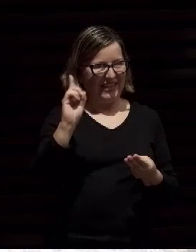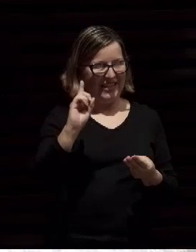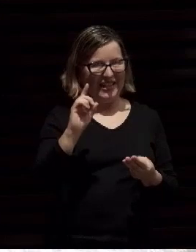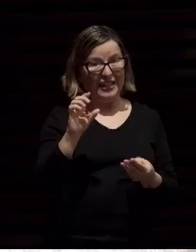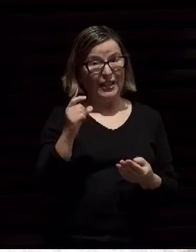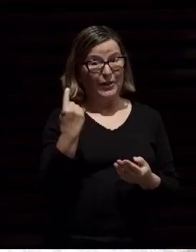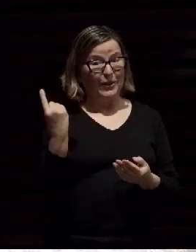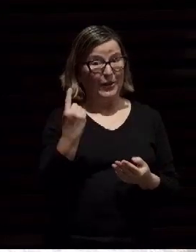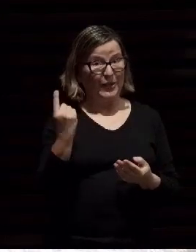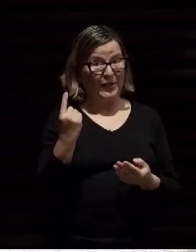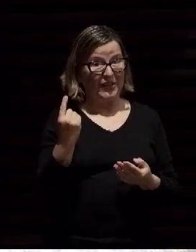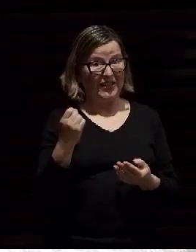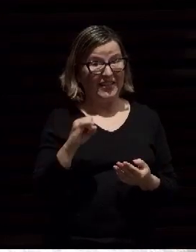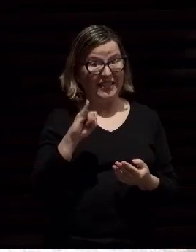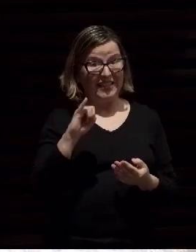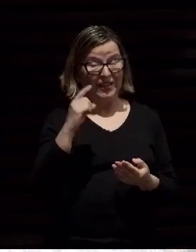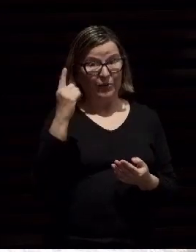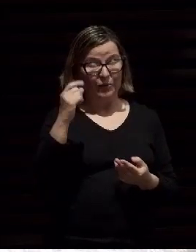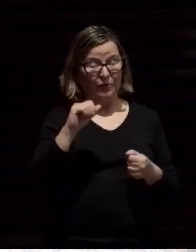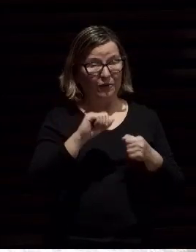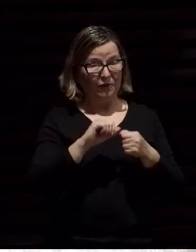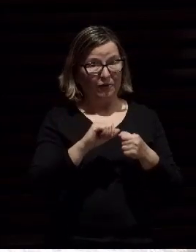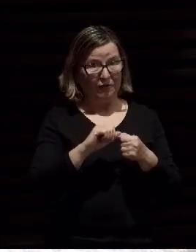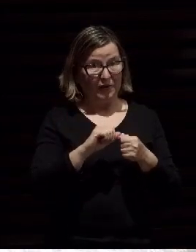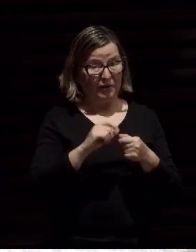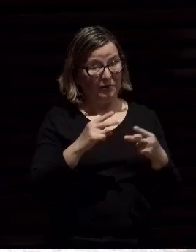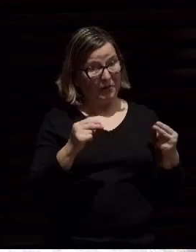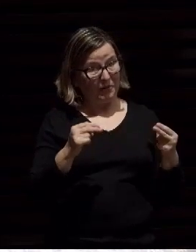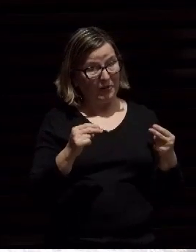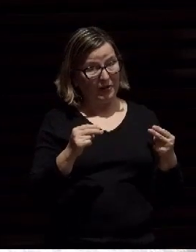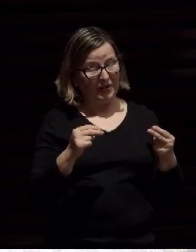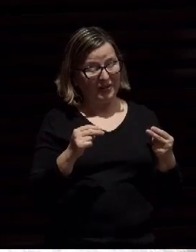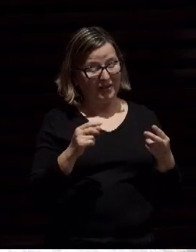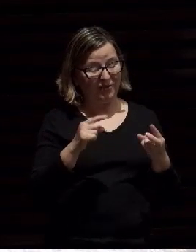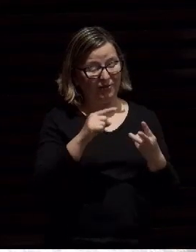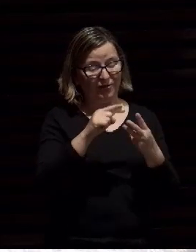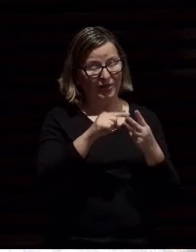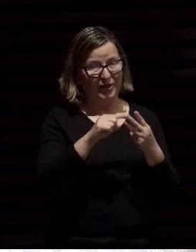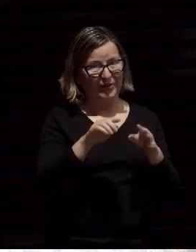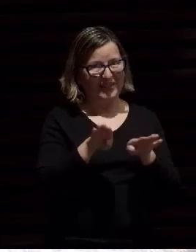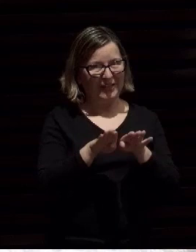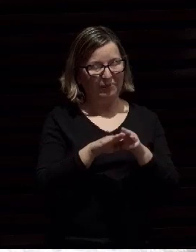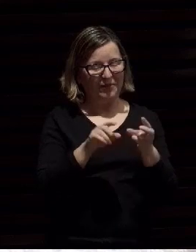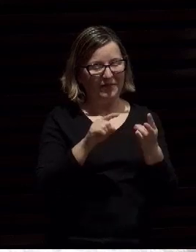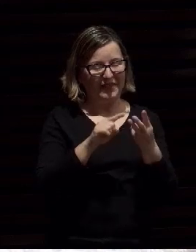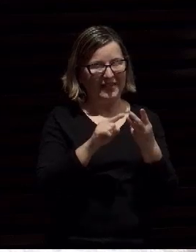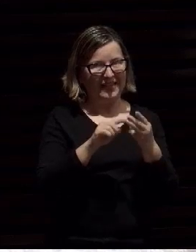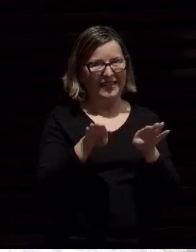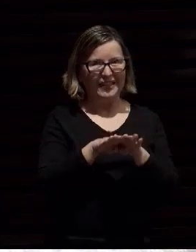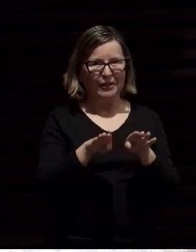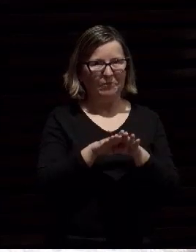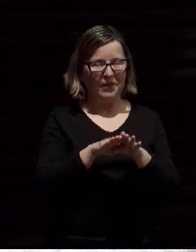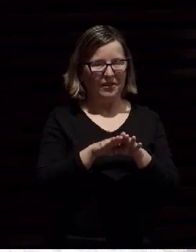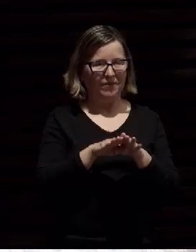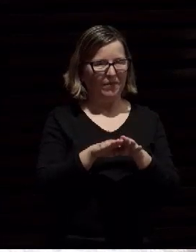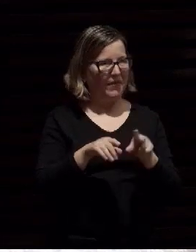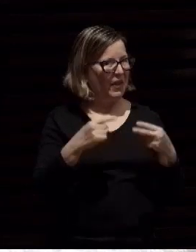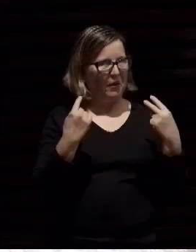um faz uma coisa, o outro faz a mesma coisa que aquele faz. Eles não se contradizem.